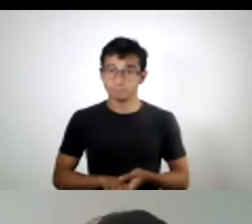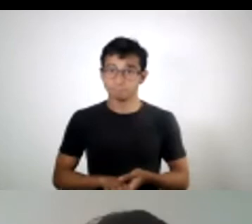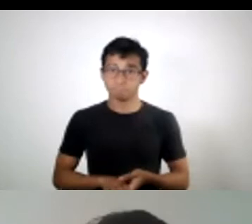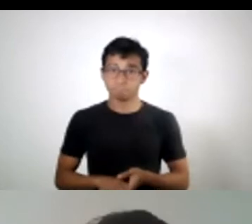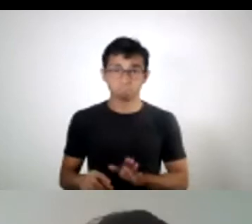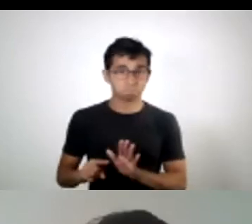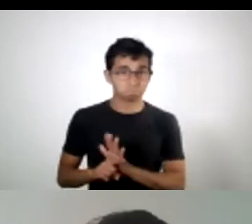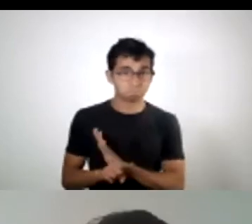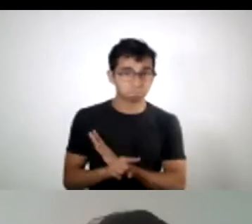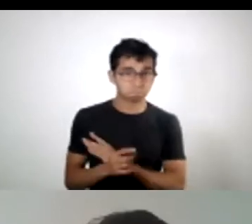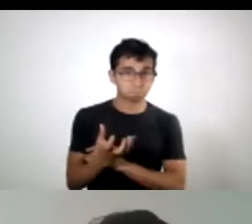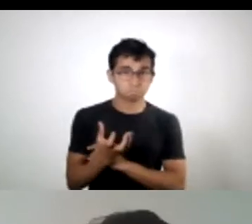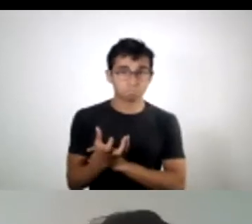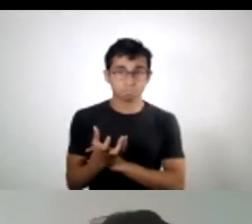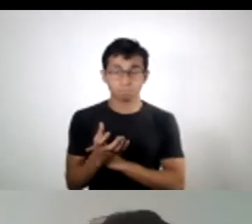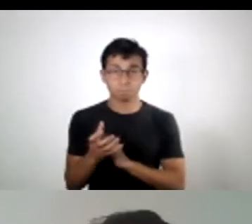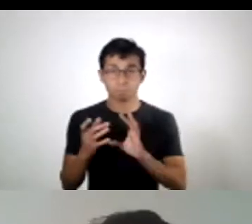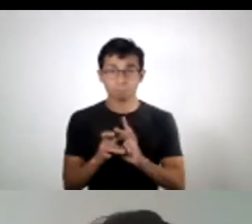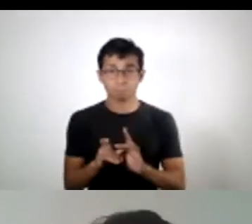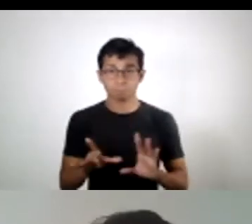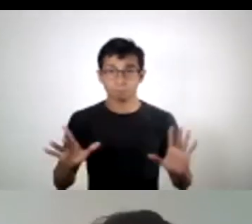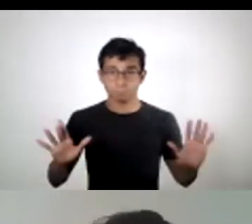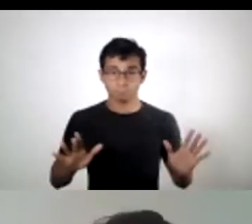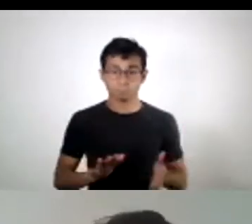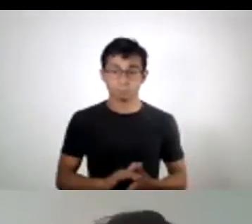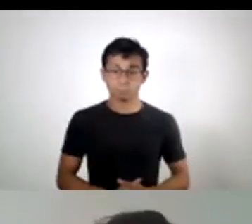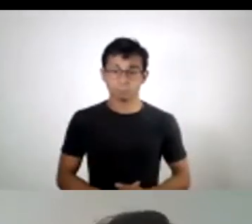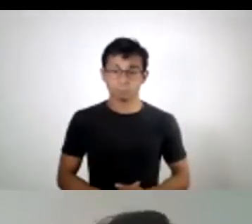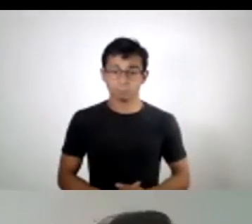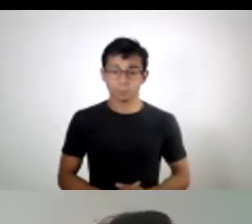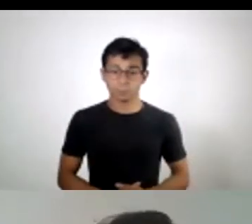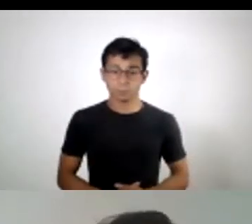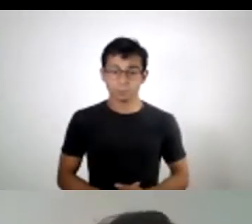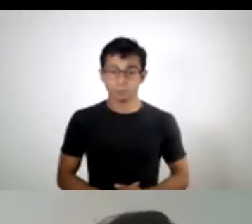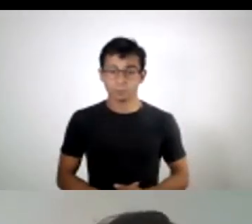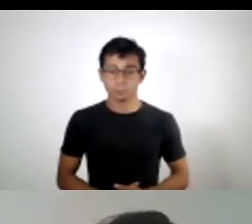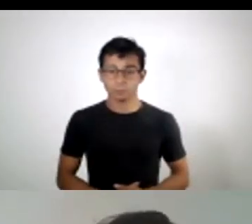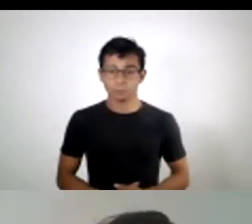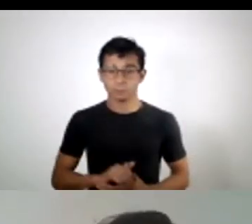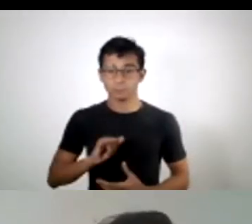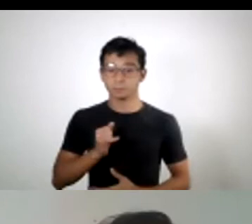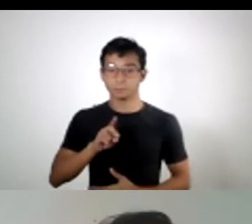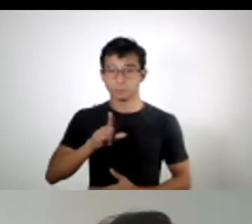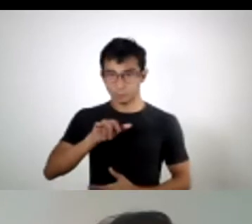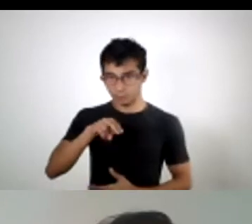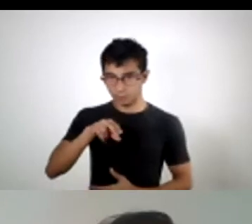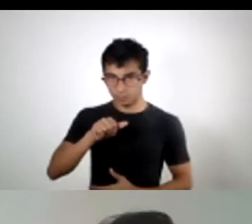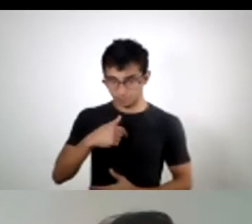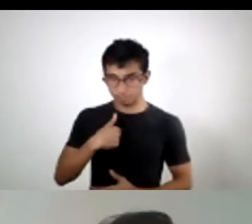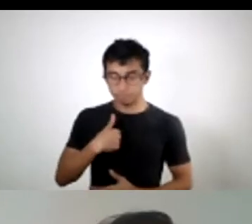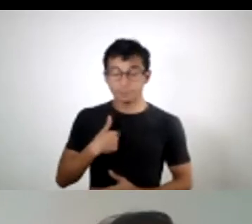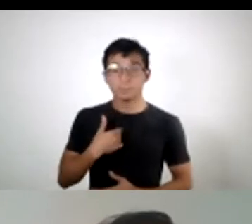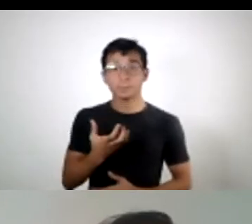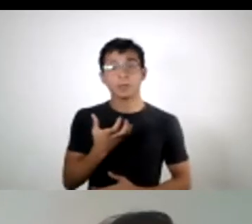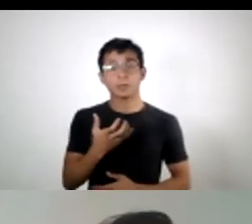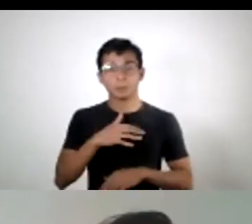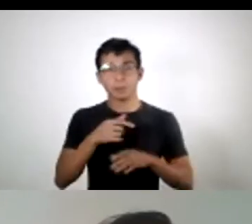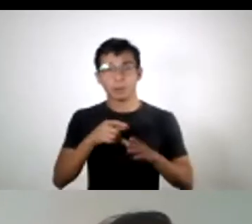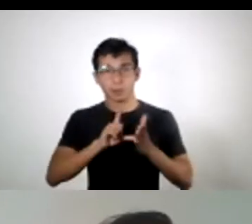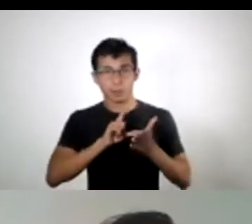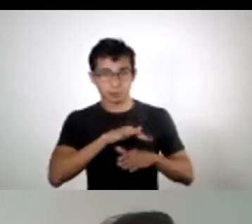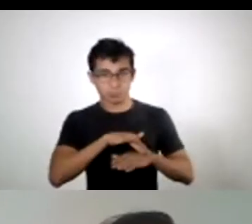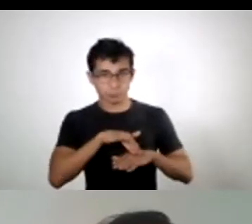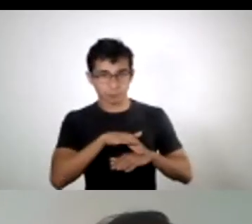alguma pergunta para fazer, pode Posso fazer, comentar uma gente. coisa? Eu acho que eu já tinha conversado com a Cristina